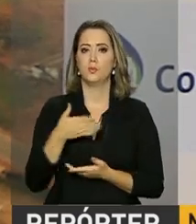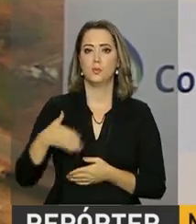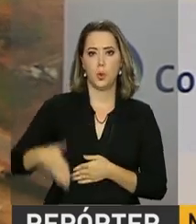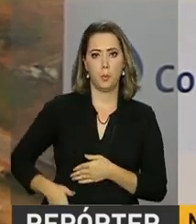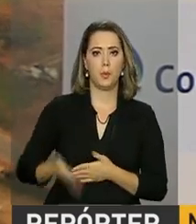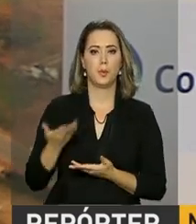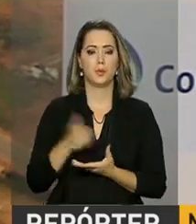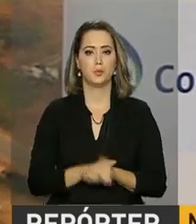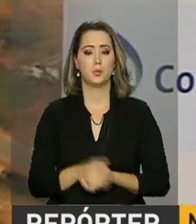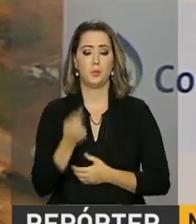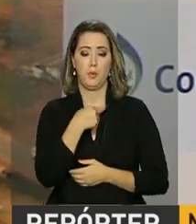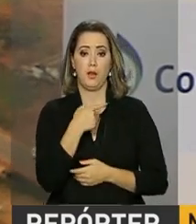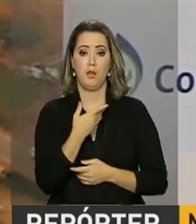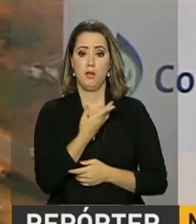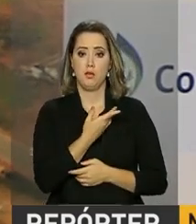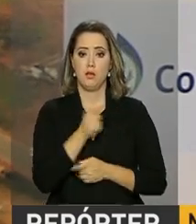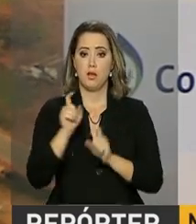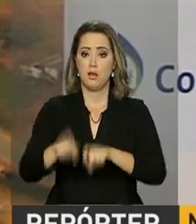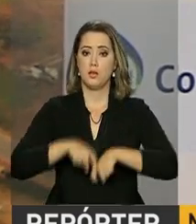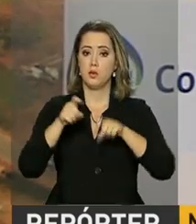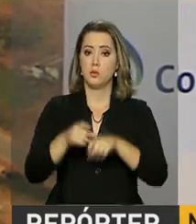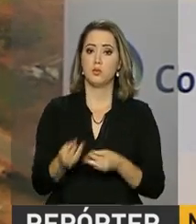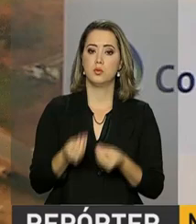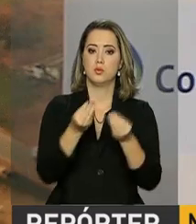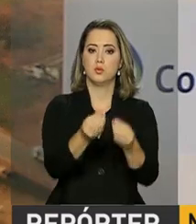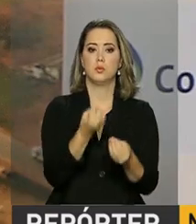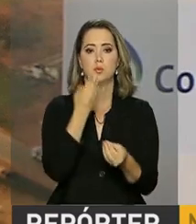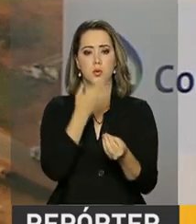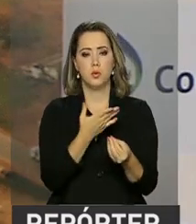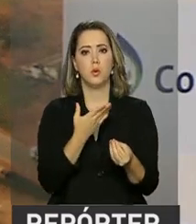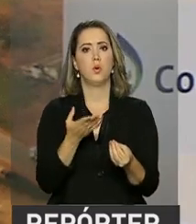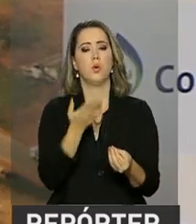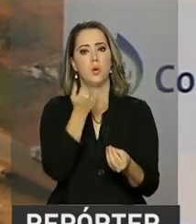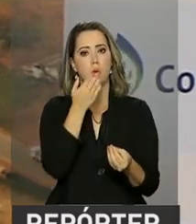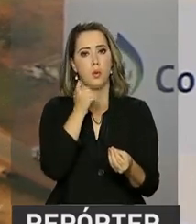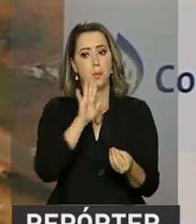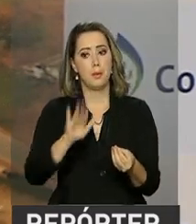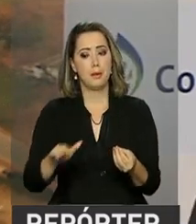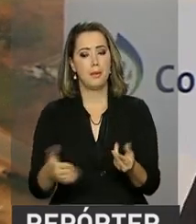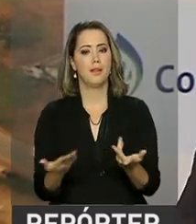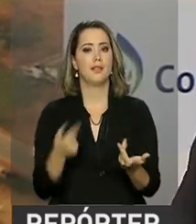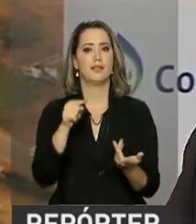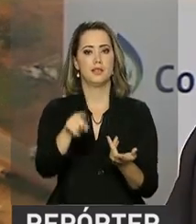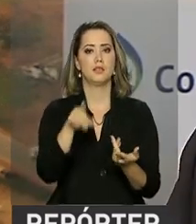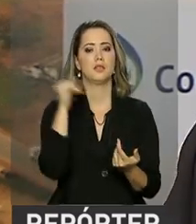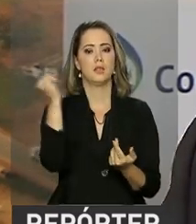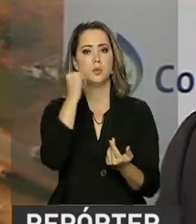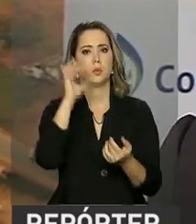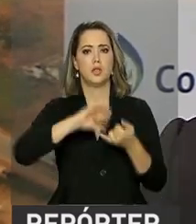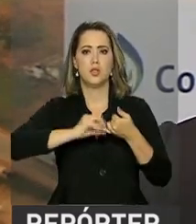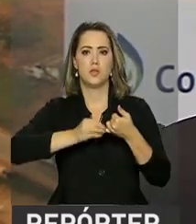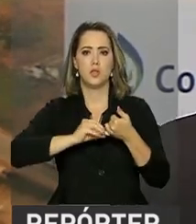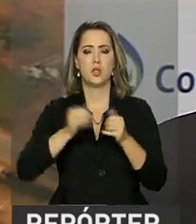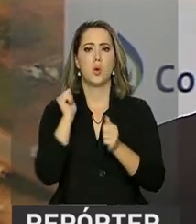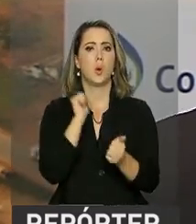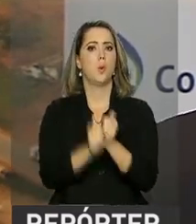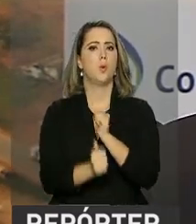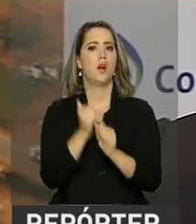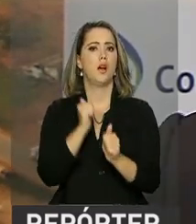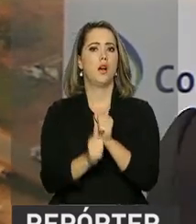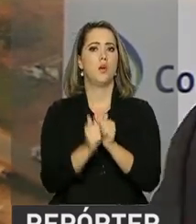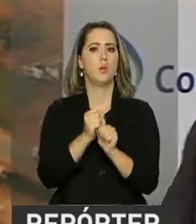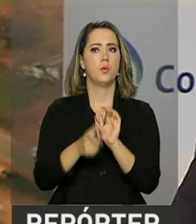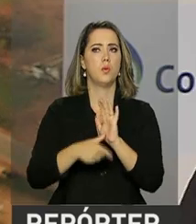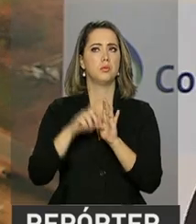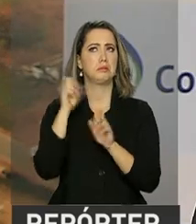sua parte além de levar comida barata na mesa da população urbana esse que é o mais importante o feijão o arroz que ano passado estava lá